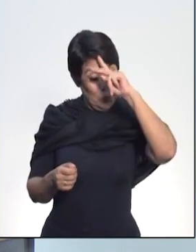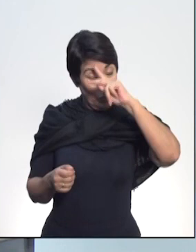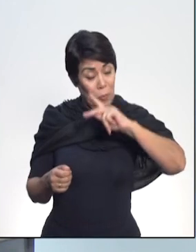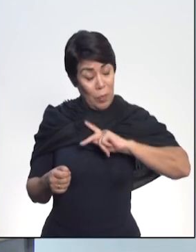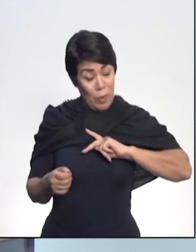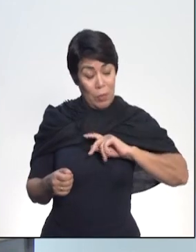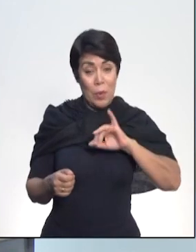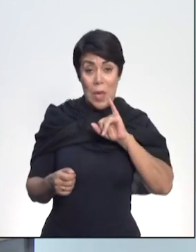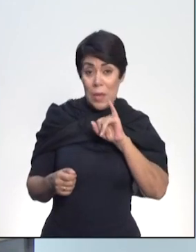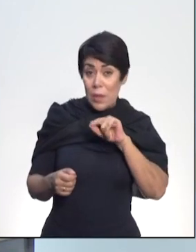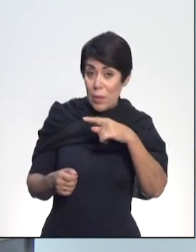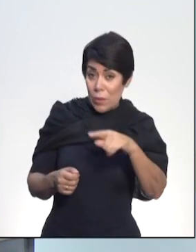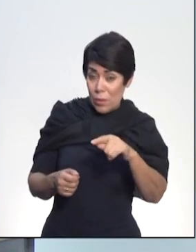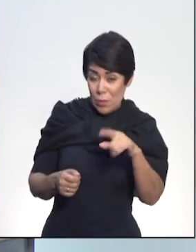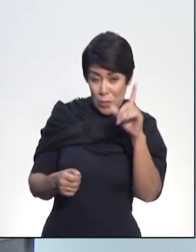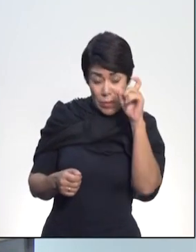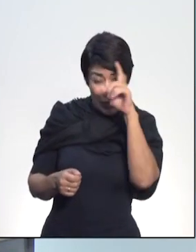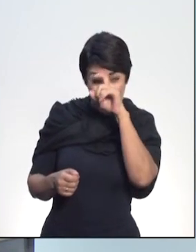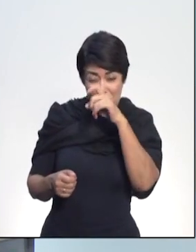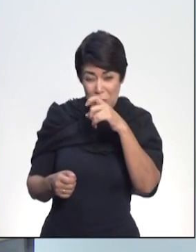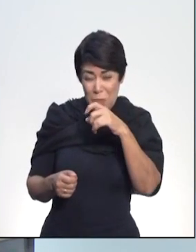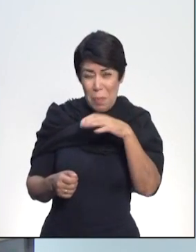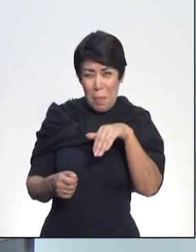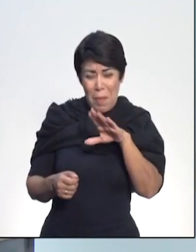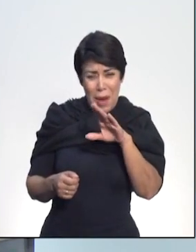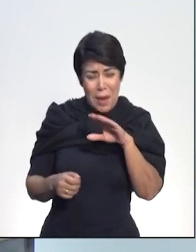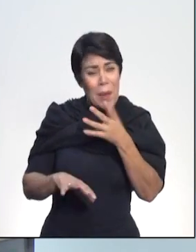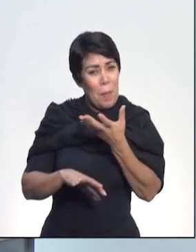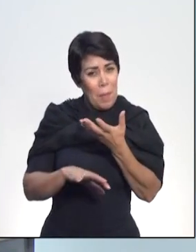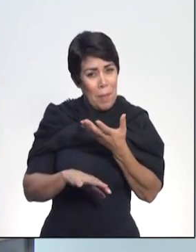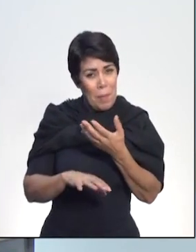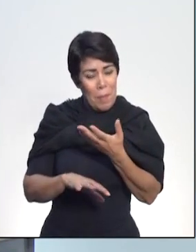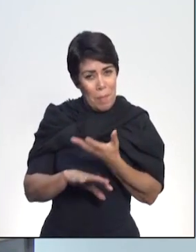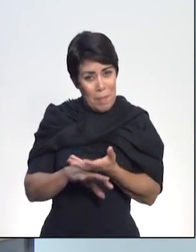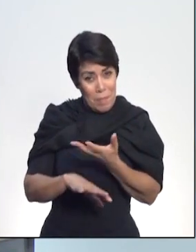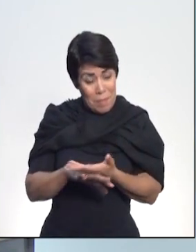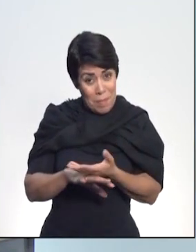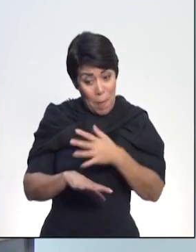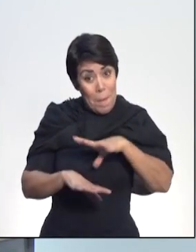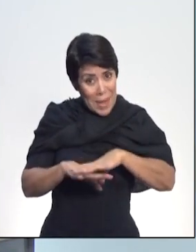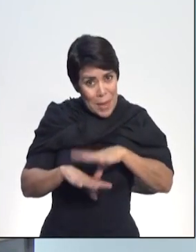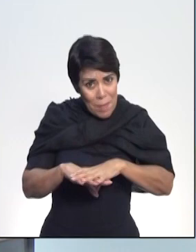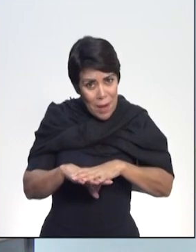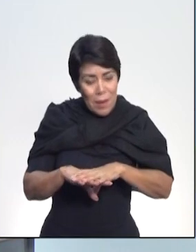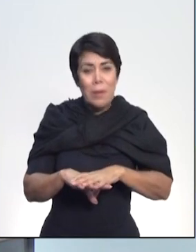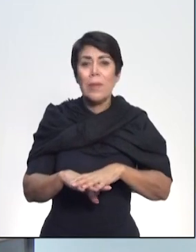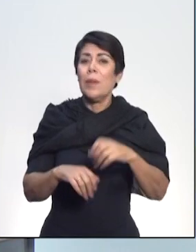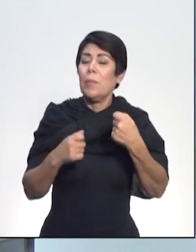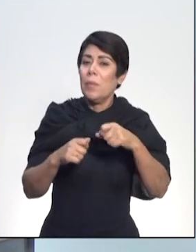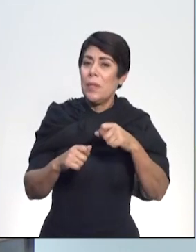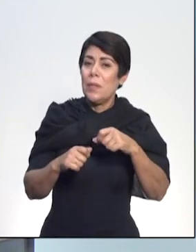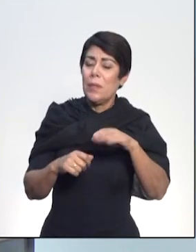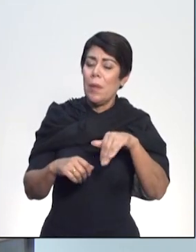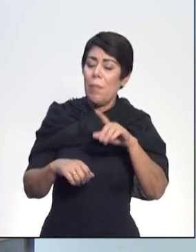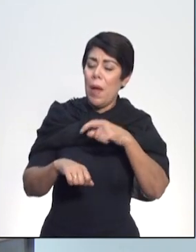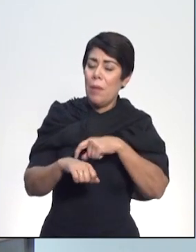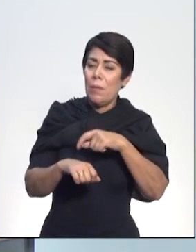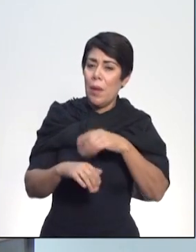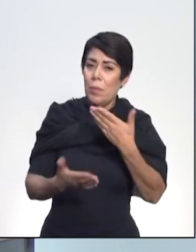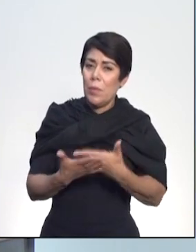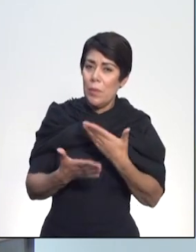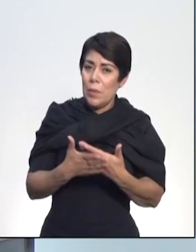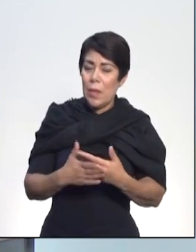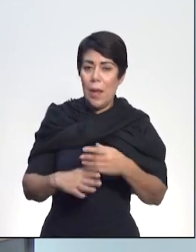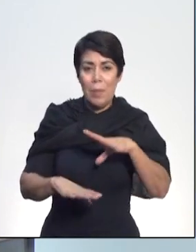por exemplo, é matemática, é importante que você coloque mais horas de estudo de matemática. Se a sua dificuldade